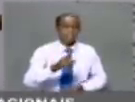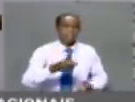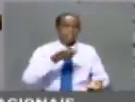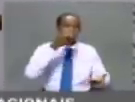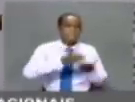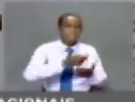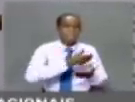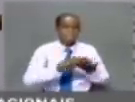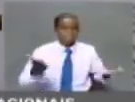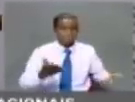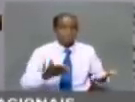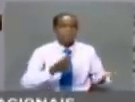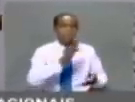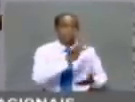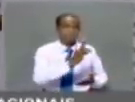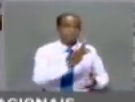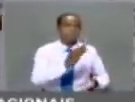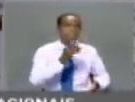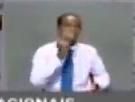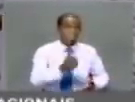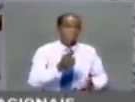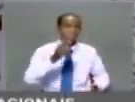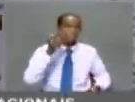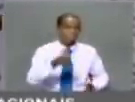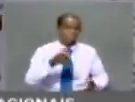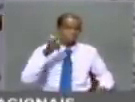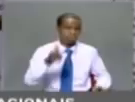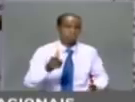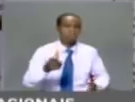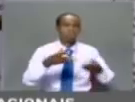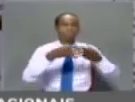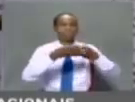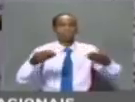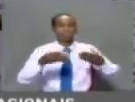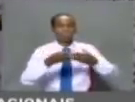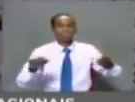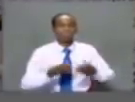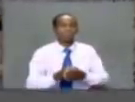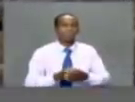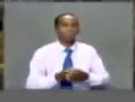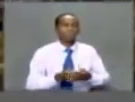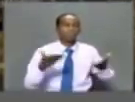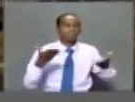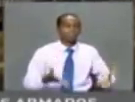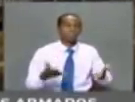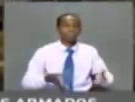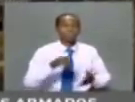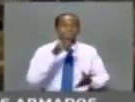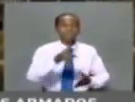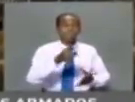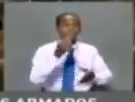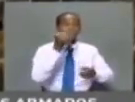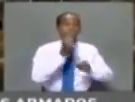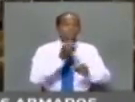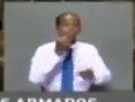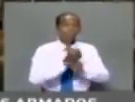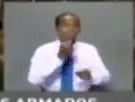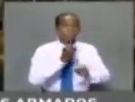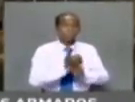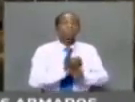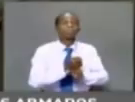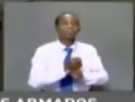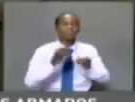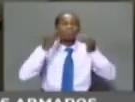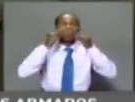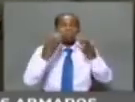4 mil milhões de dólares. Notem, portanto, que as obras começaram efetivamente sem